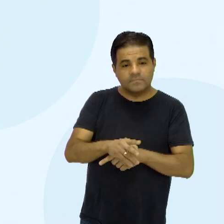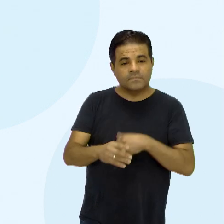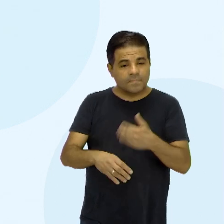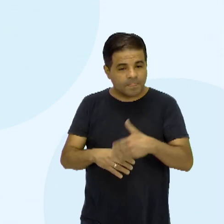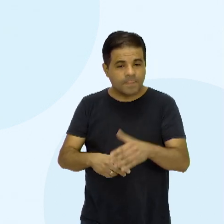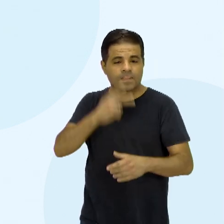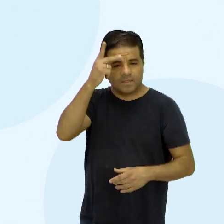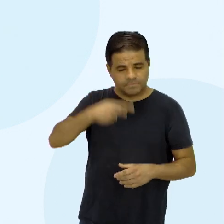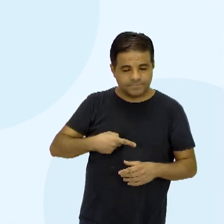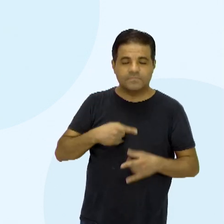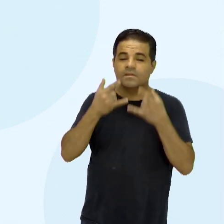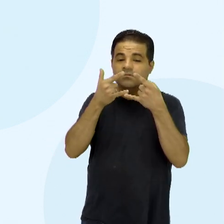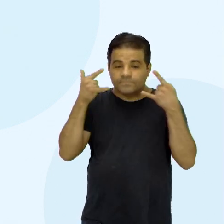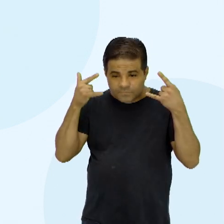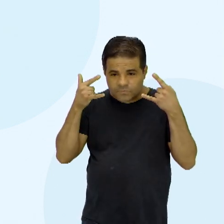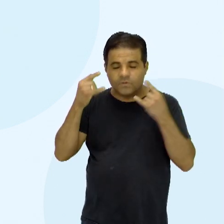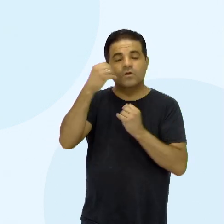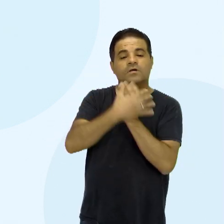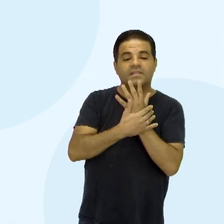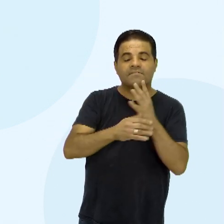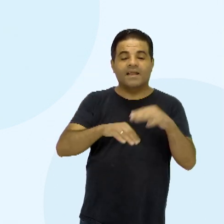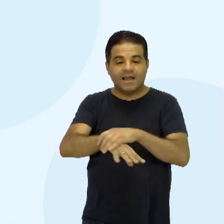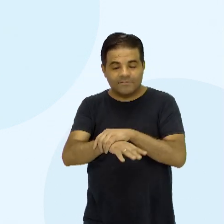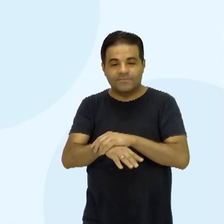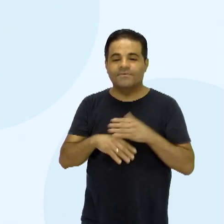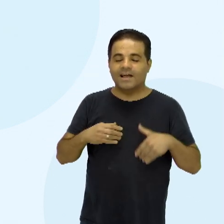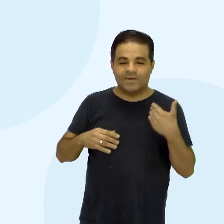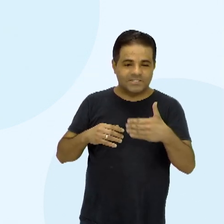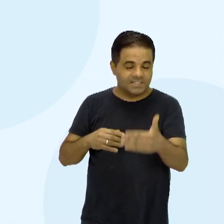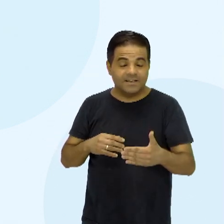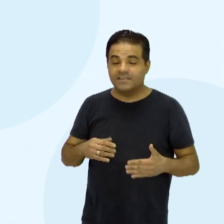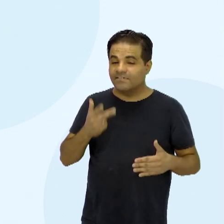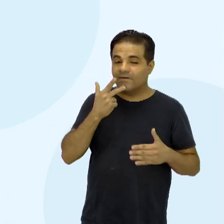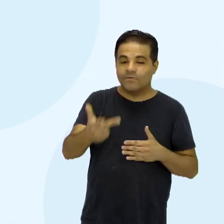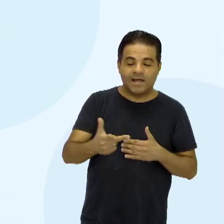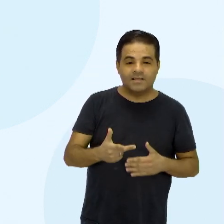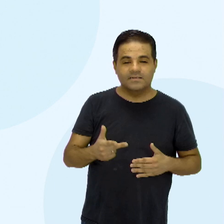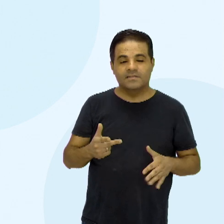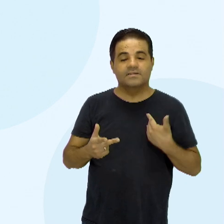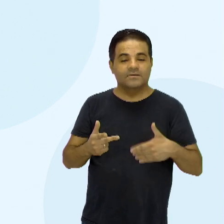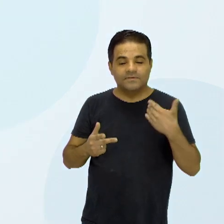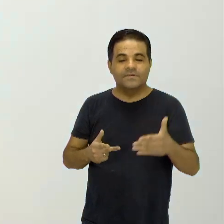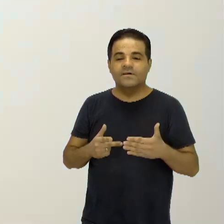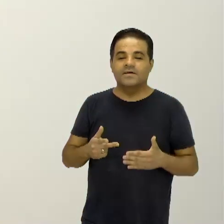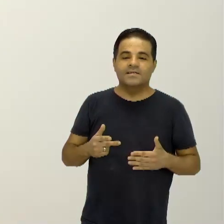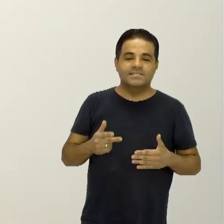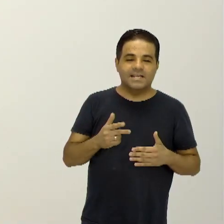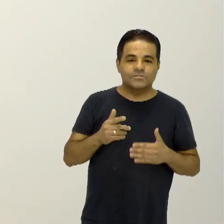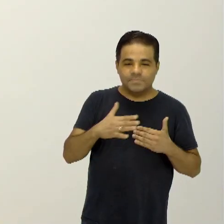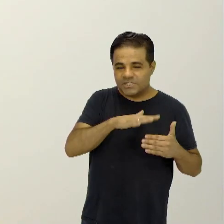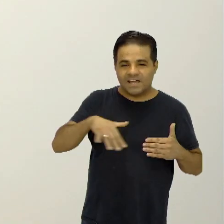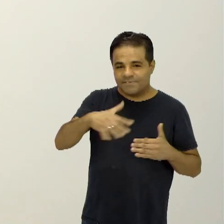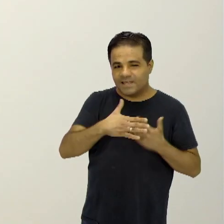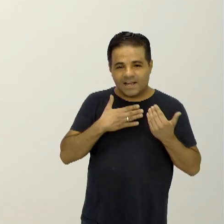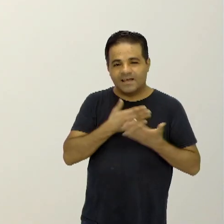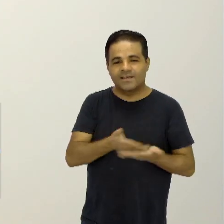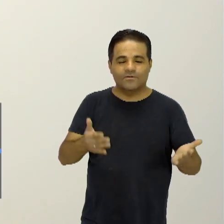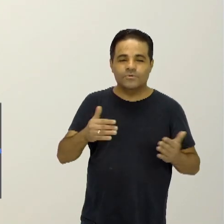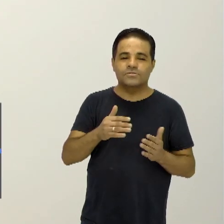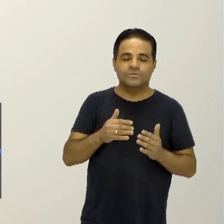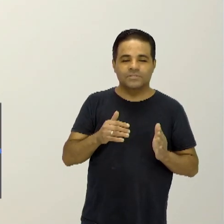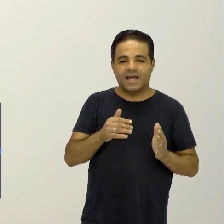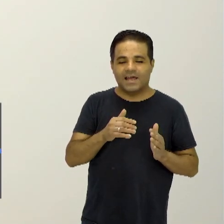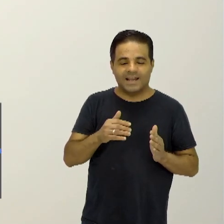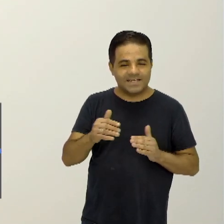e luvas. Quando a gente fala Hong Kong, onde fica Hong Kong? Né? Em que lugar do mundo fica